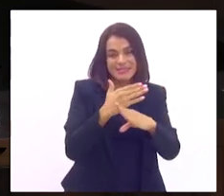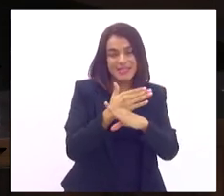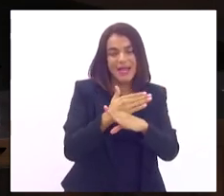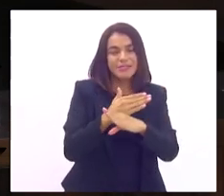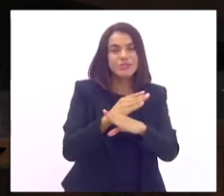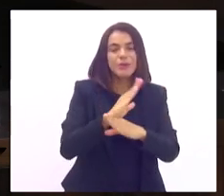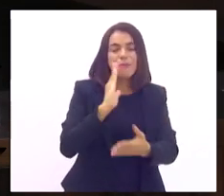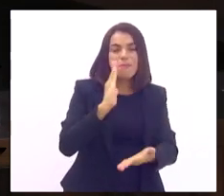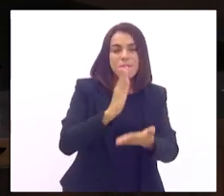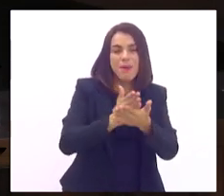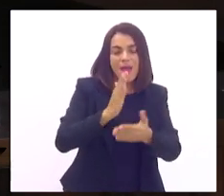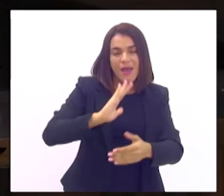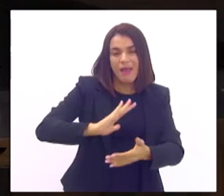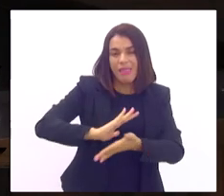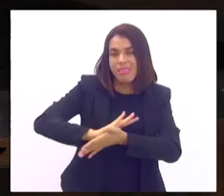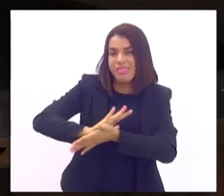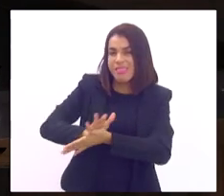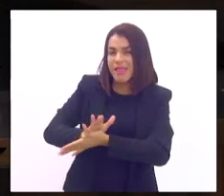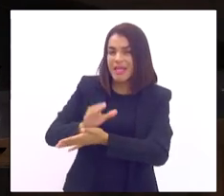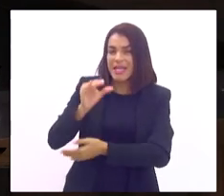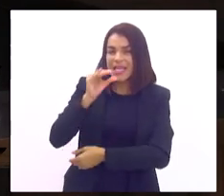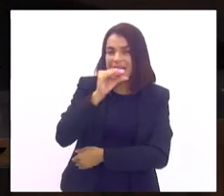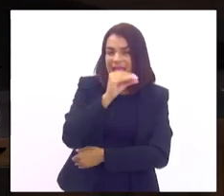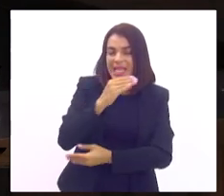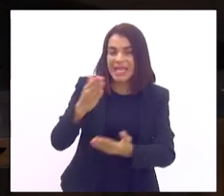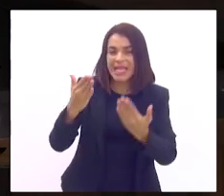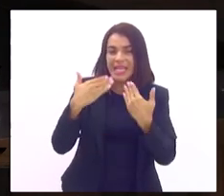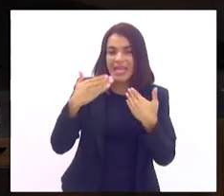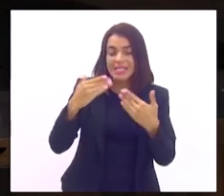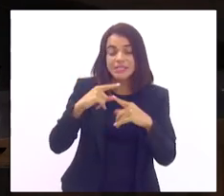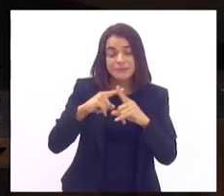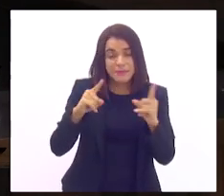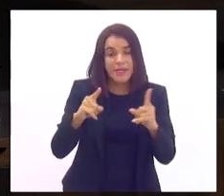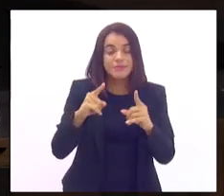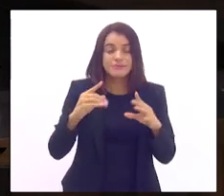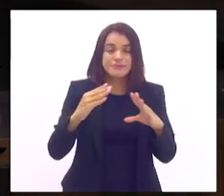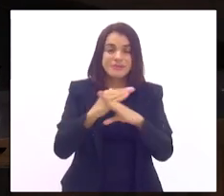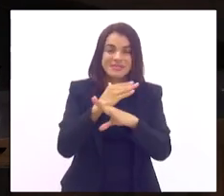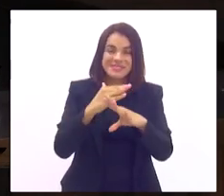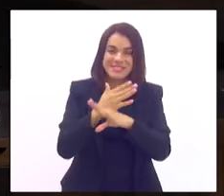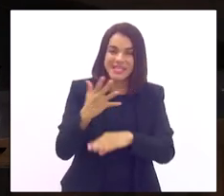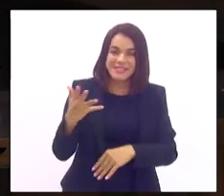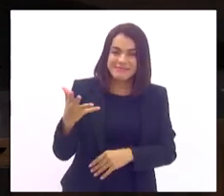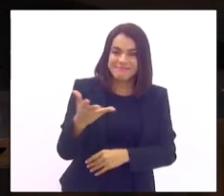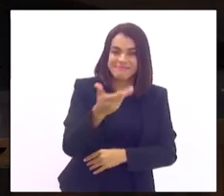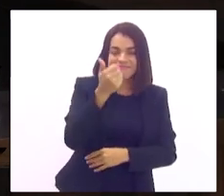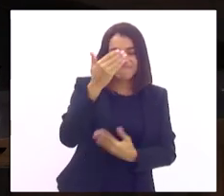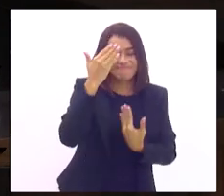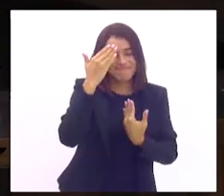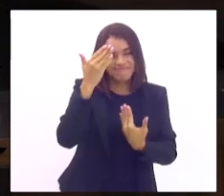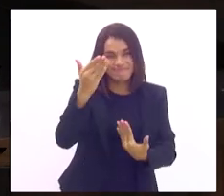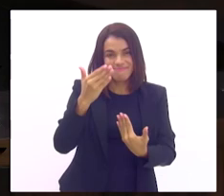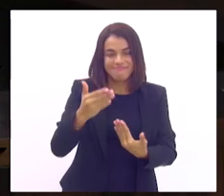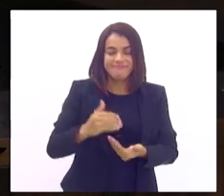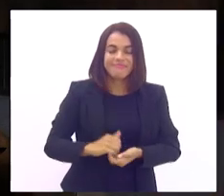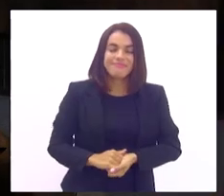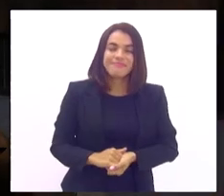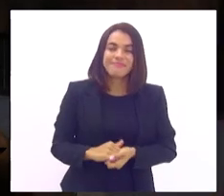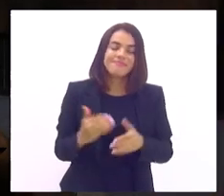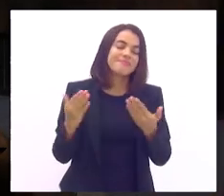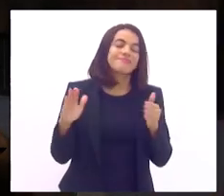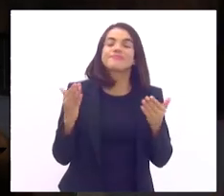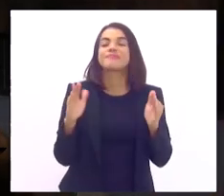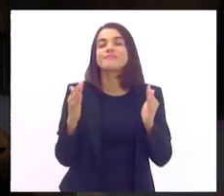humilhada como uma cidade quente, mas sim uma cidade maravilhosa. Muito obrigado. Obrigado,